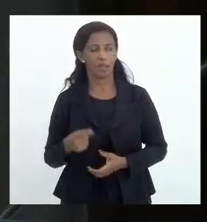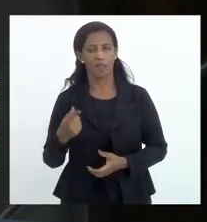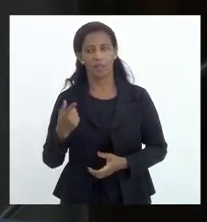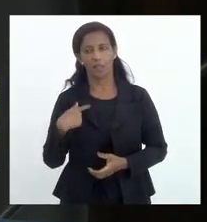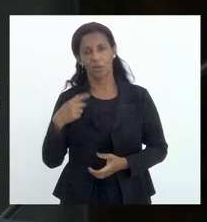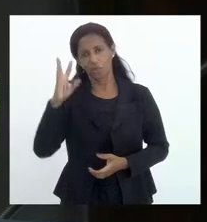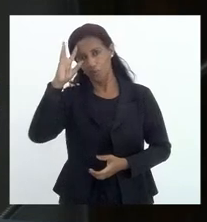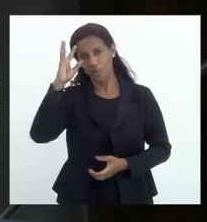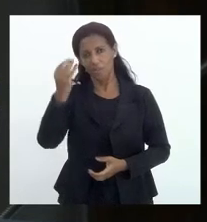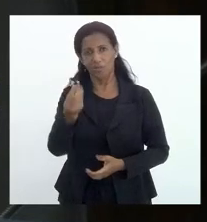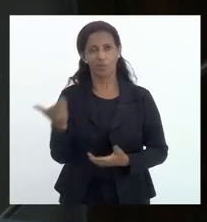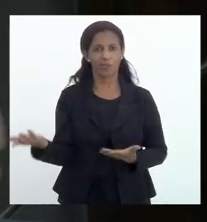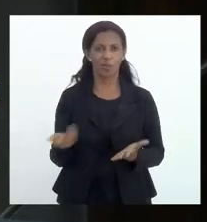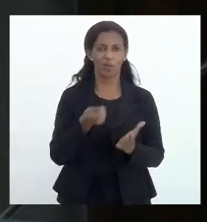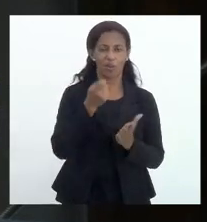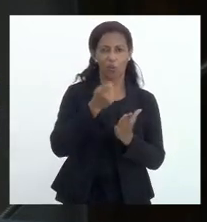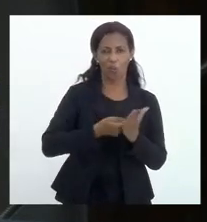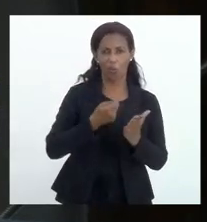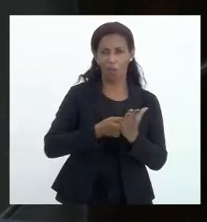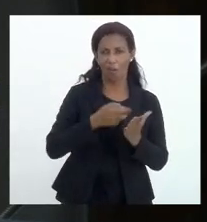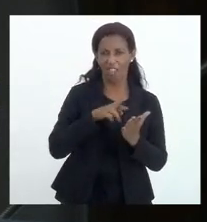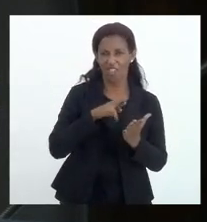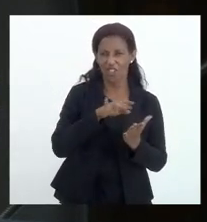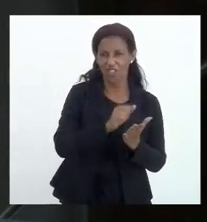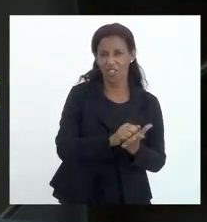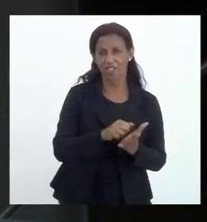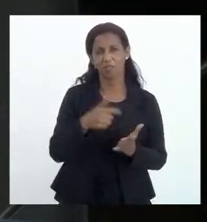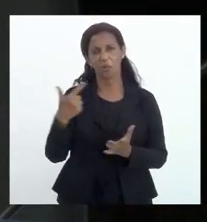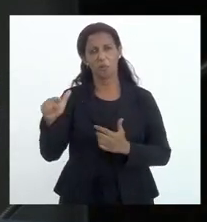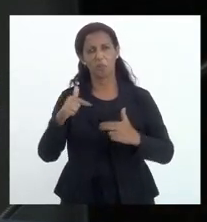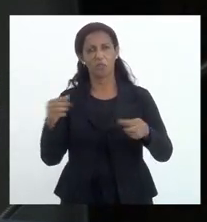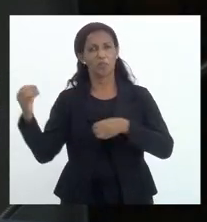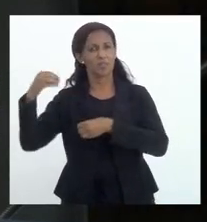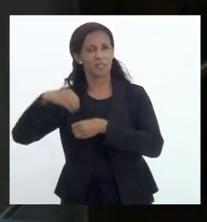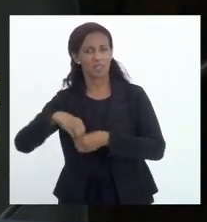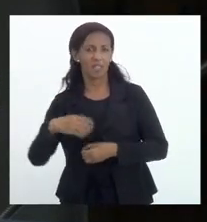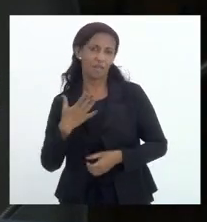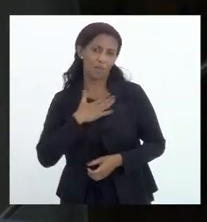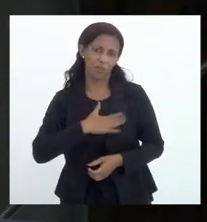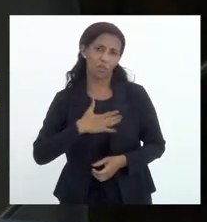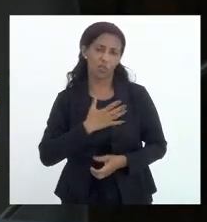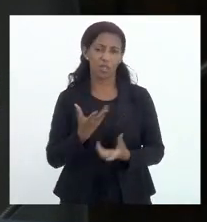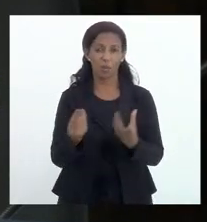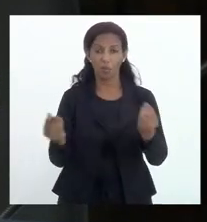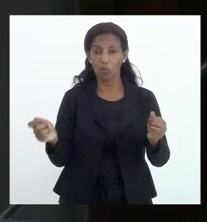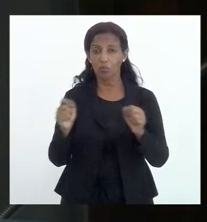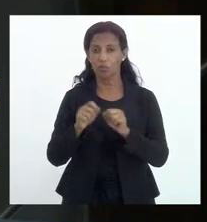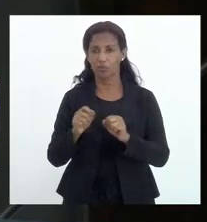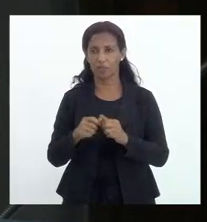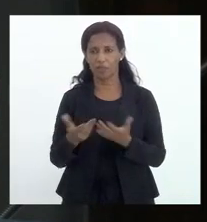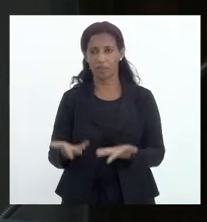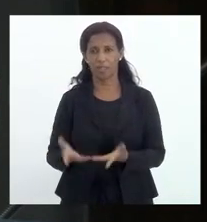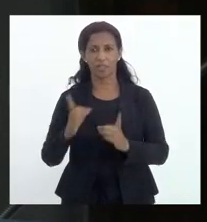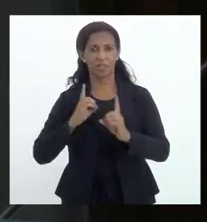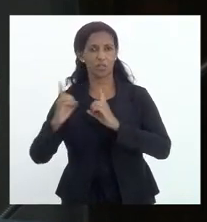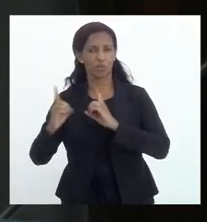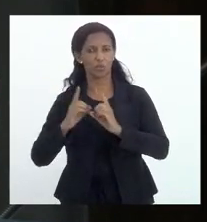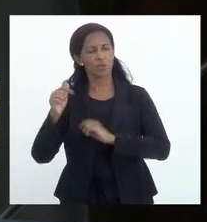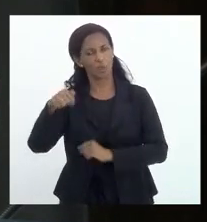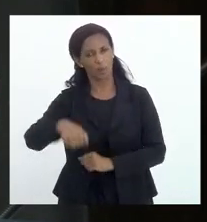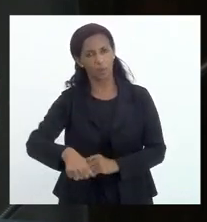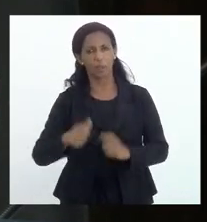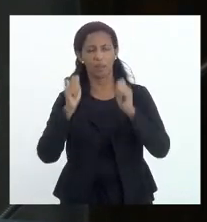agora com regime e outras coisas internas lá, mas é que eu gostaria muito de fazer essa discussão